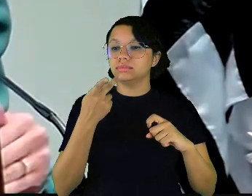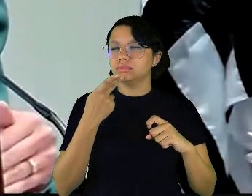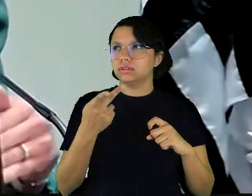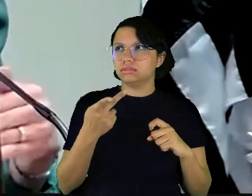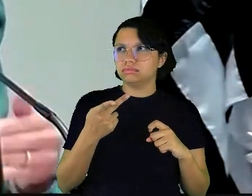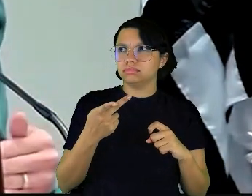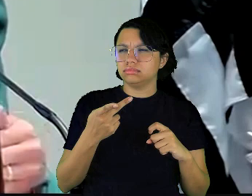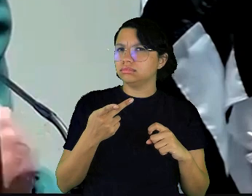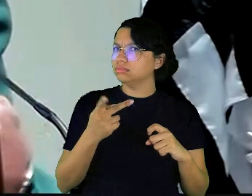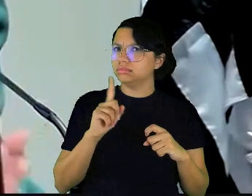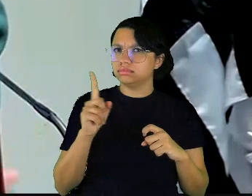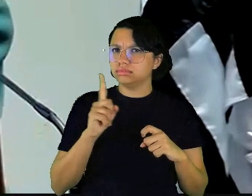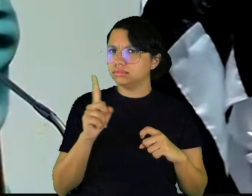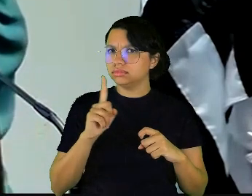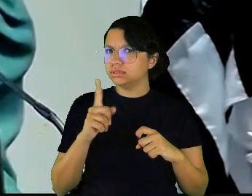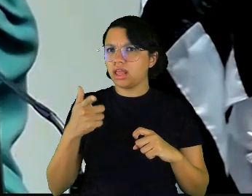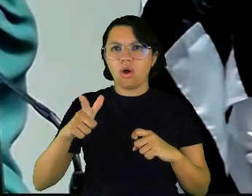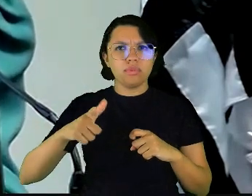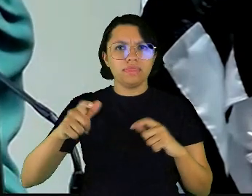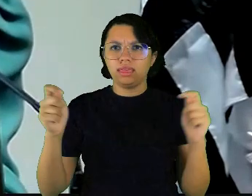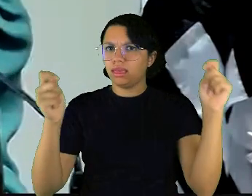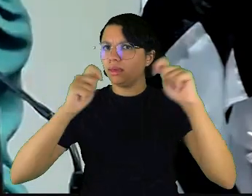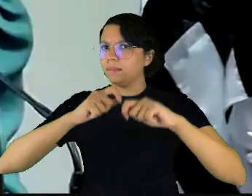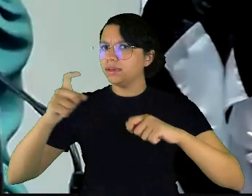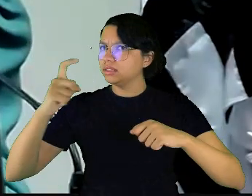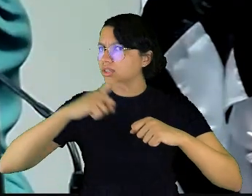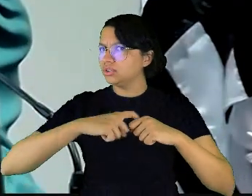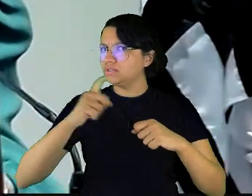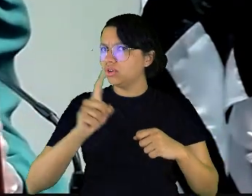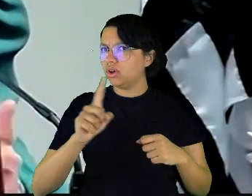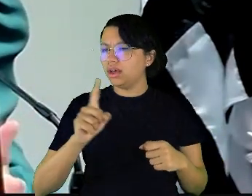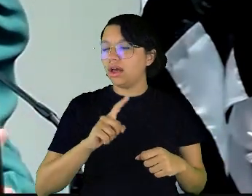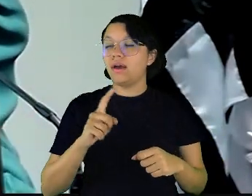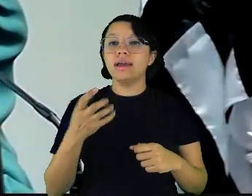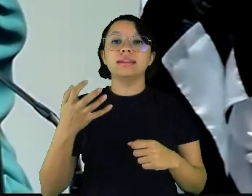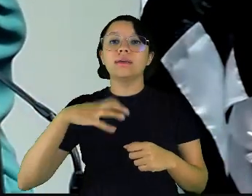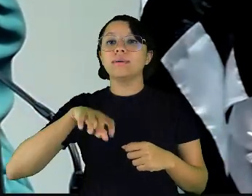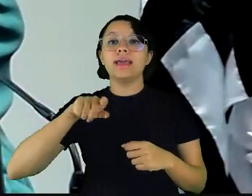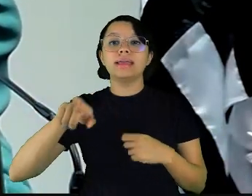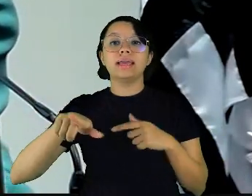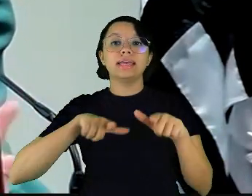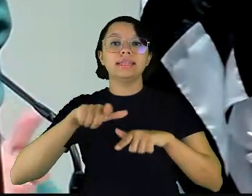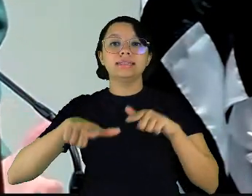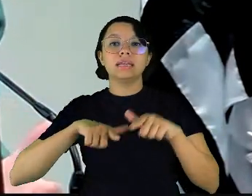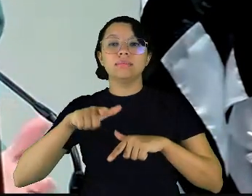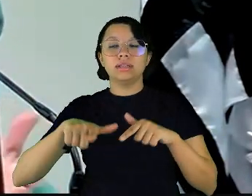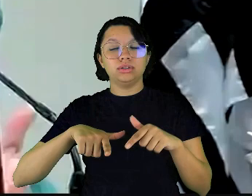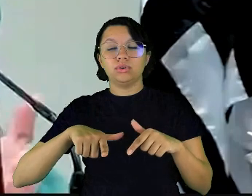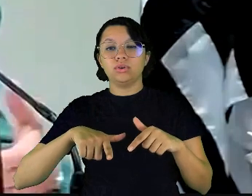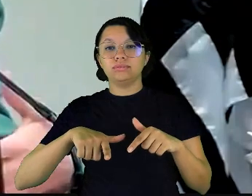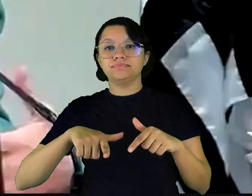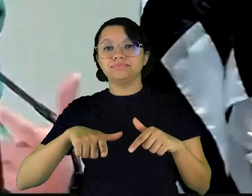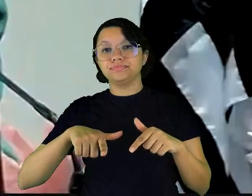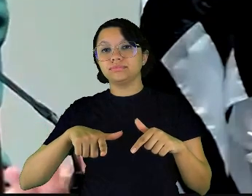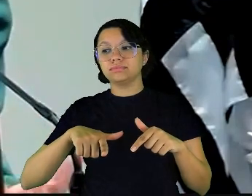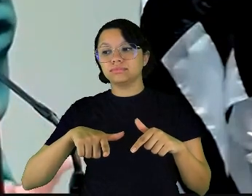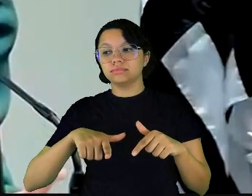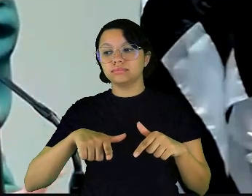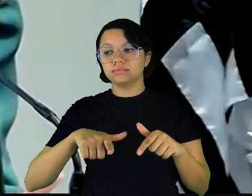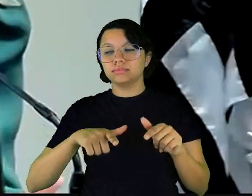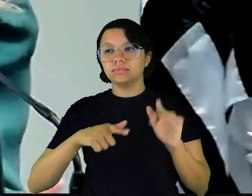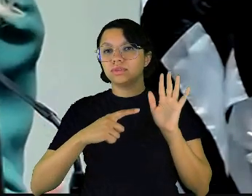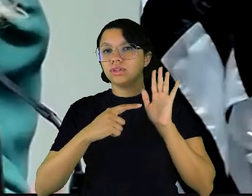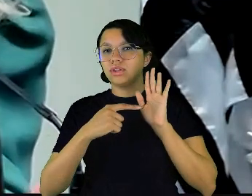ele atesta a incapacidade. Ele não quer que aquele trabalhador fique sujeito, né, a um